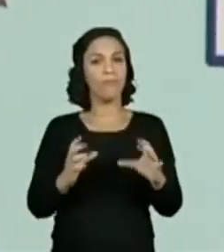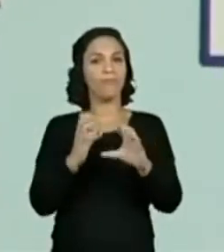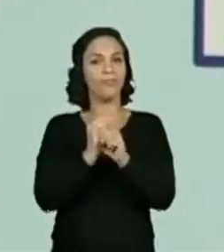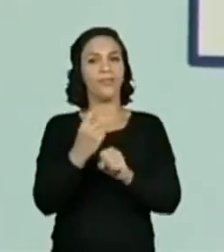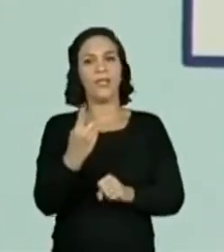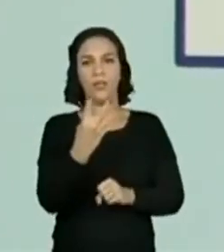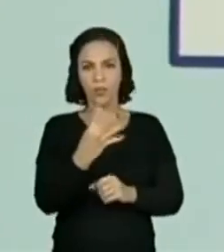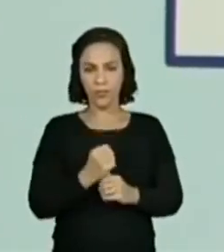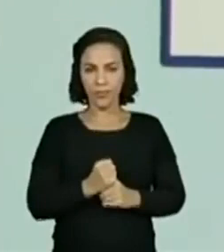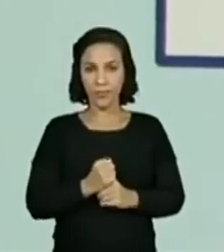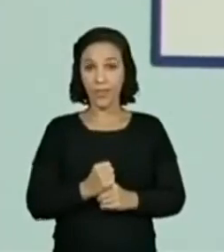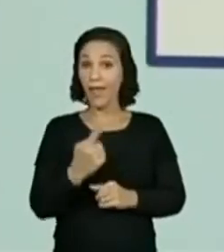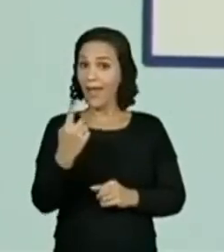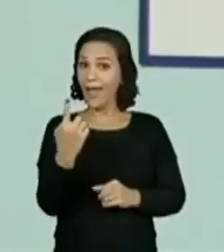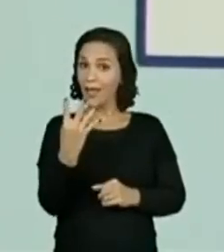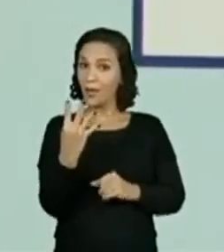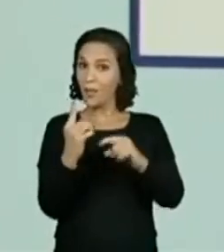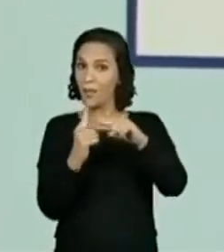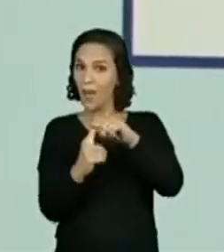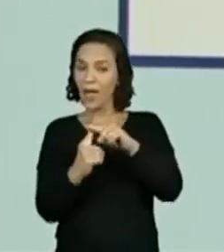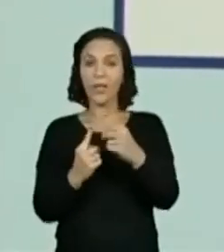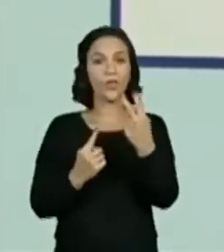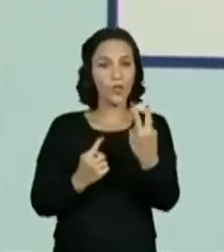E 14 ainda mais 2?